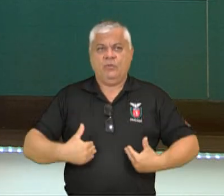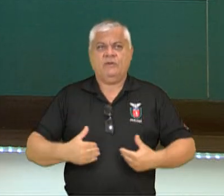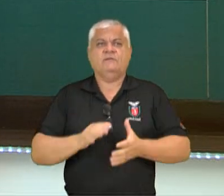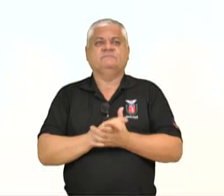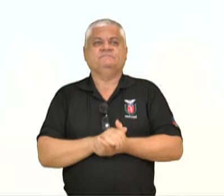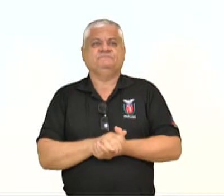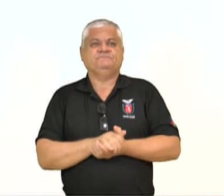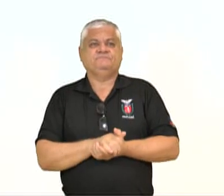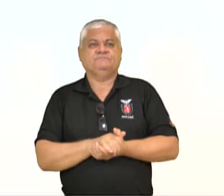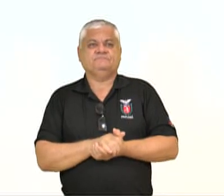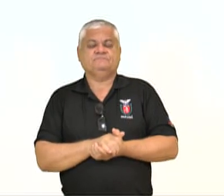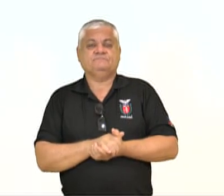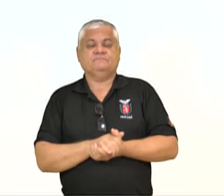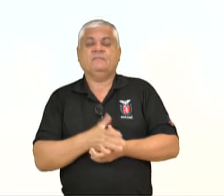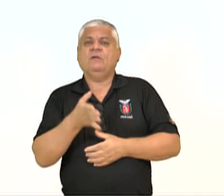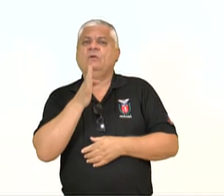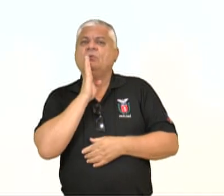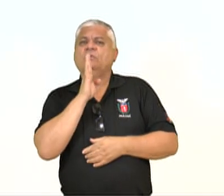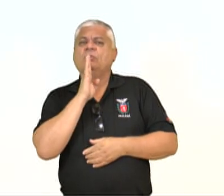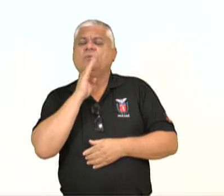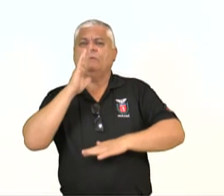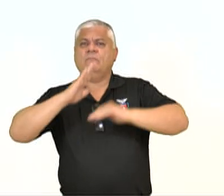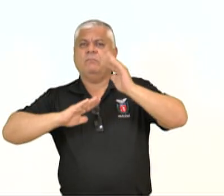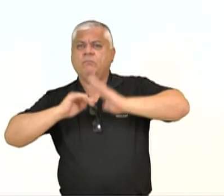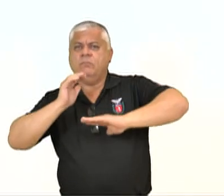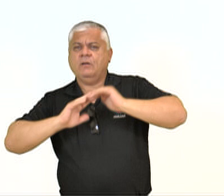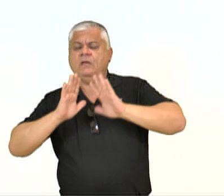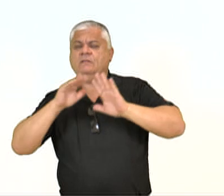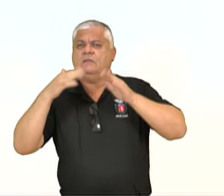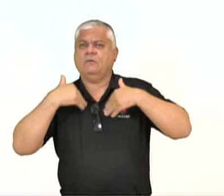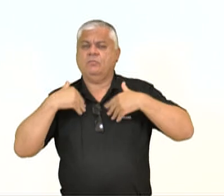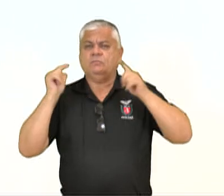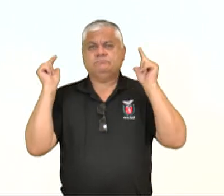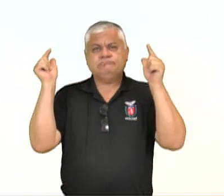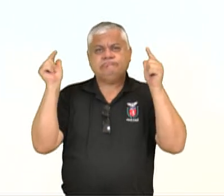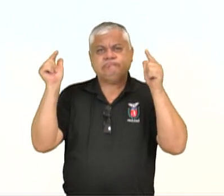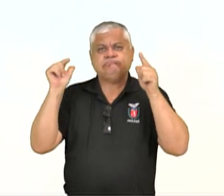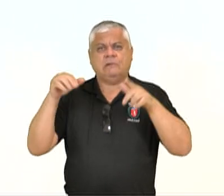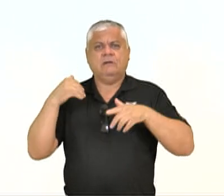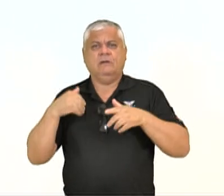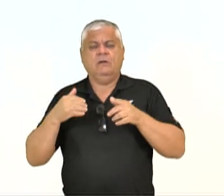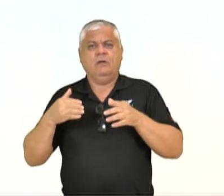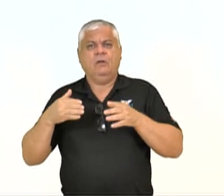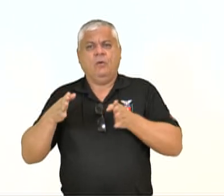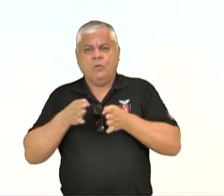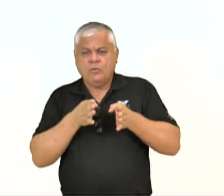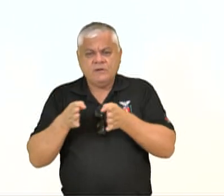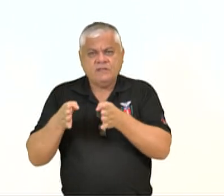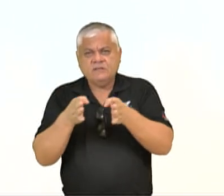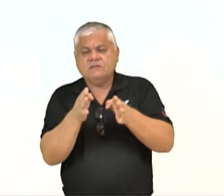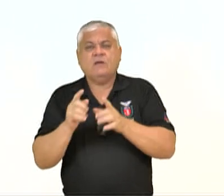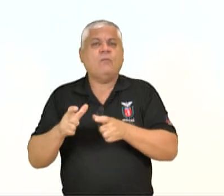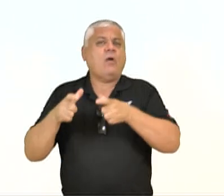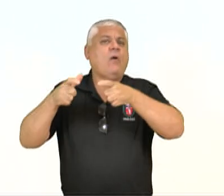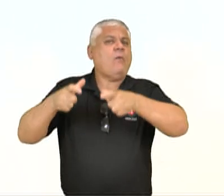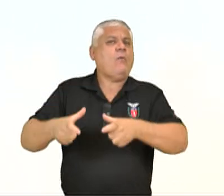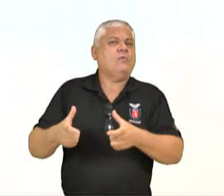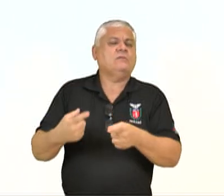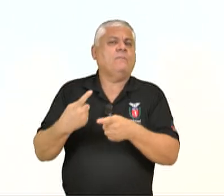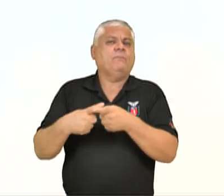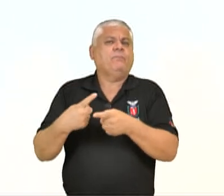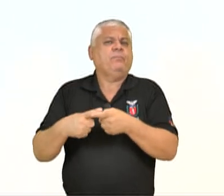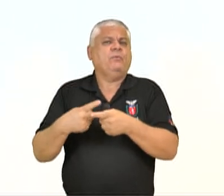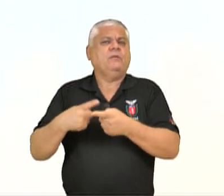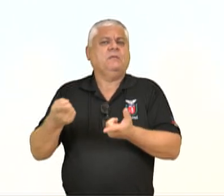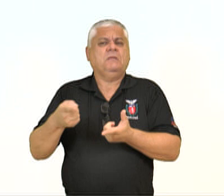do vídeo. Conhecer as práticas corporais de aventura, a orientação, onde e por quem